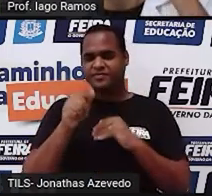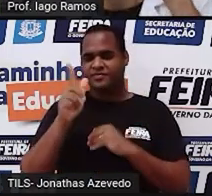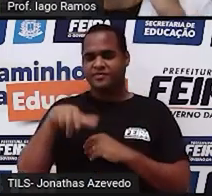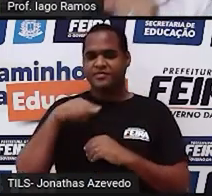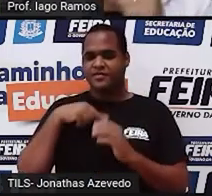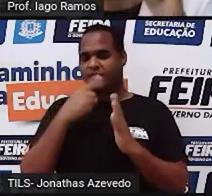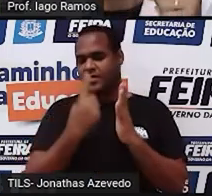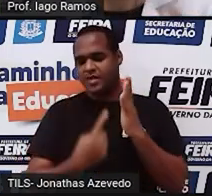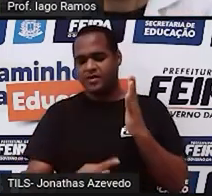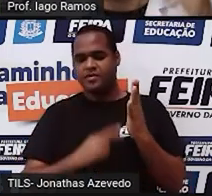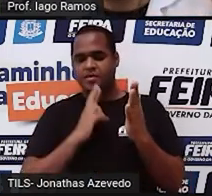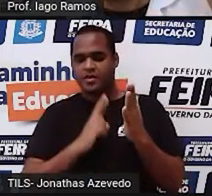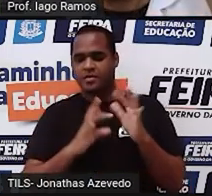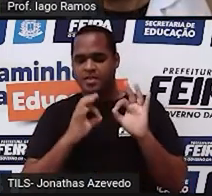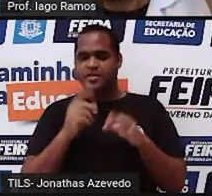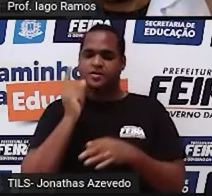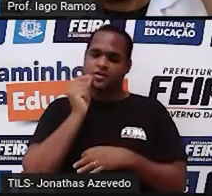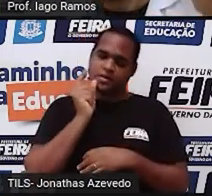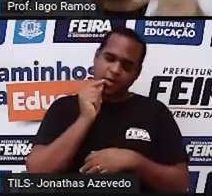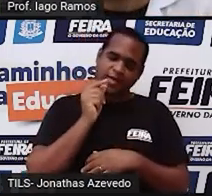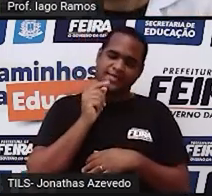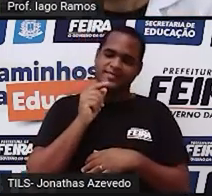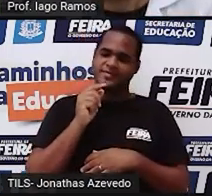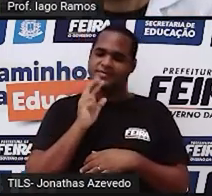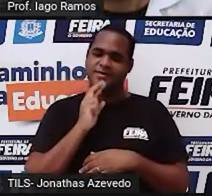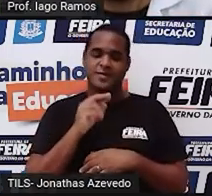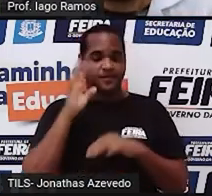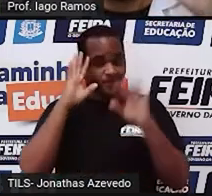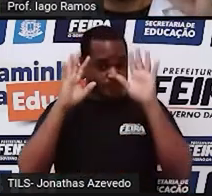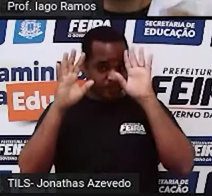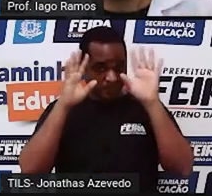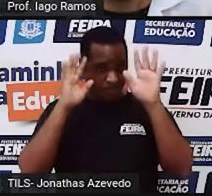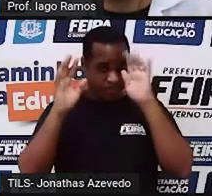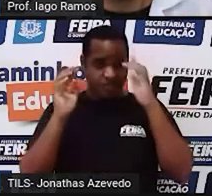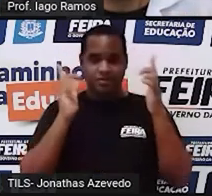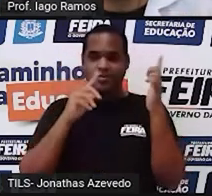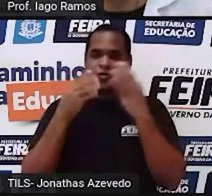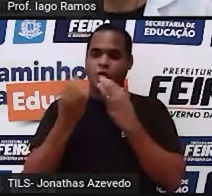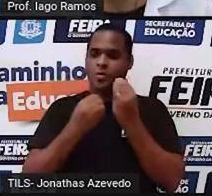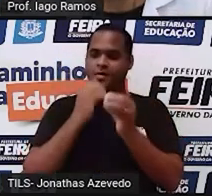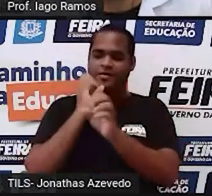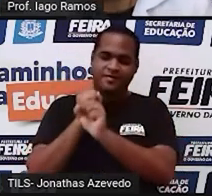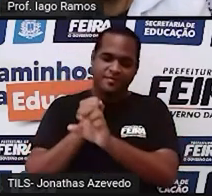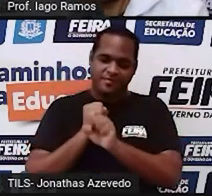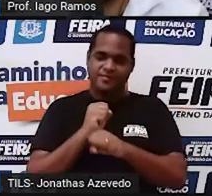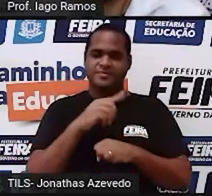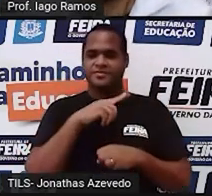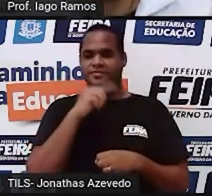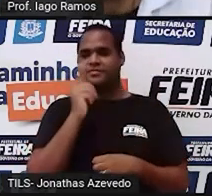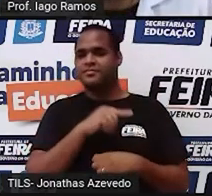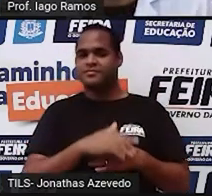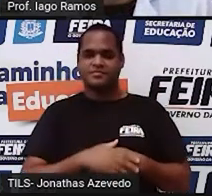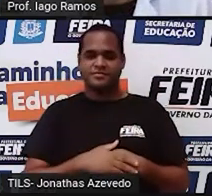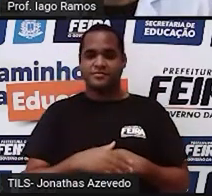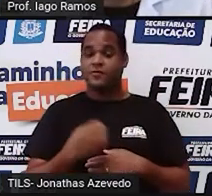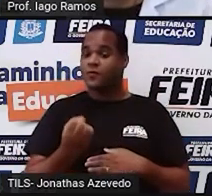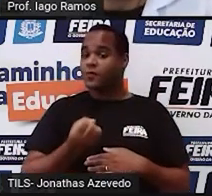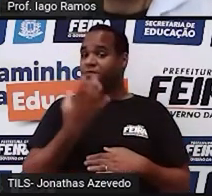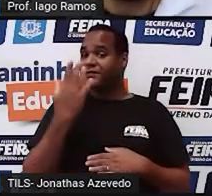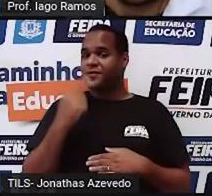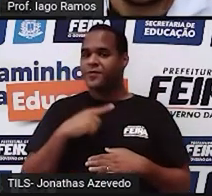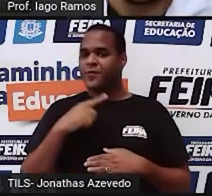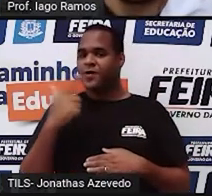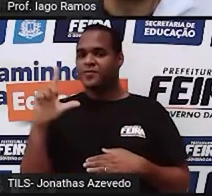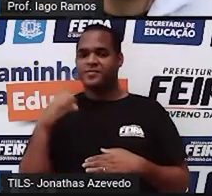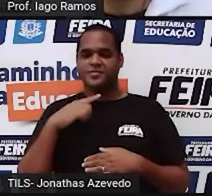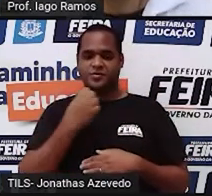caderno lápis borracha cérebro Zinho para pensar fazendo continhas qual dos números